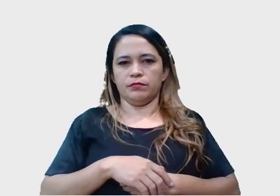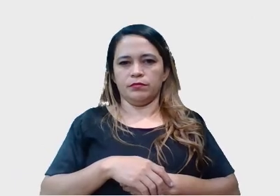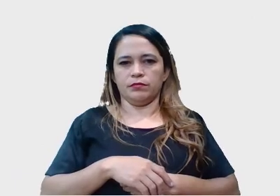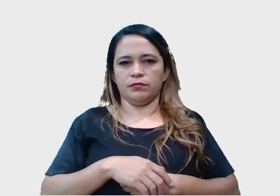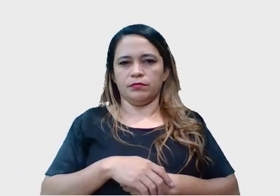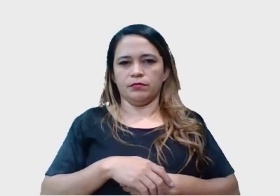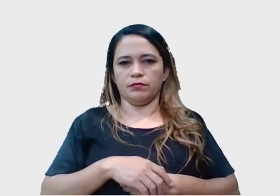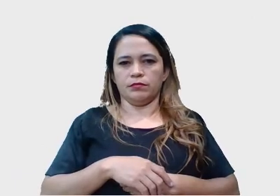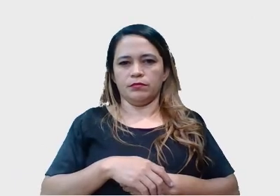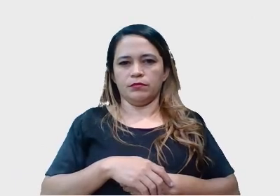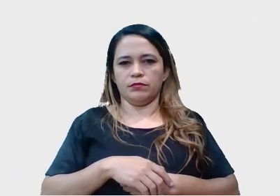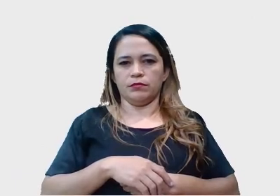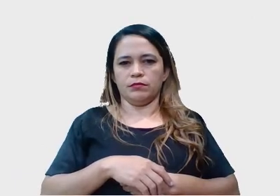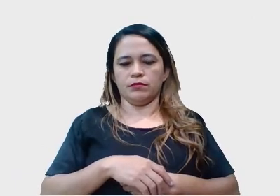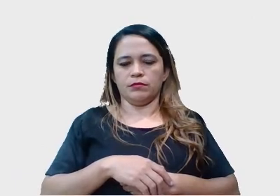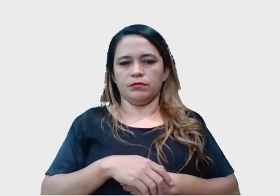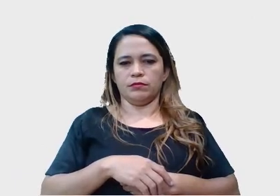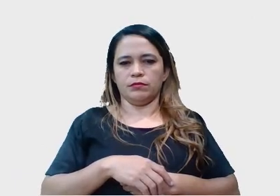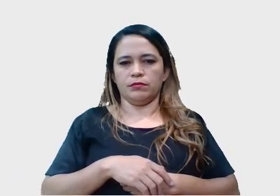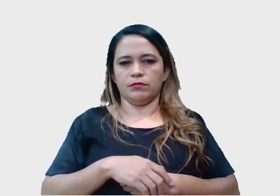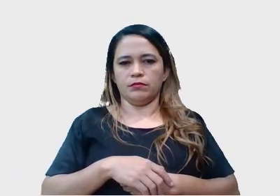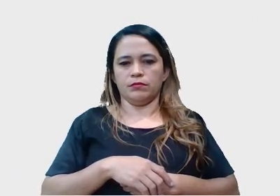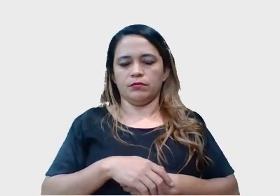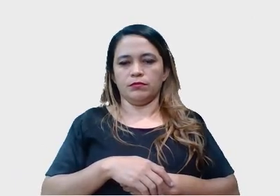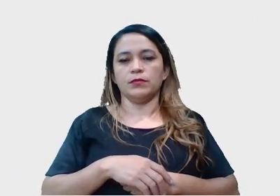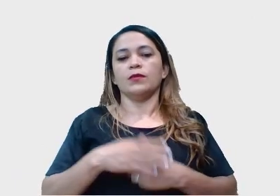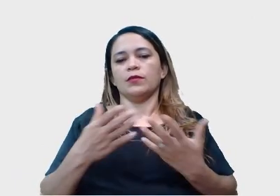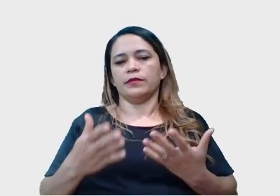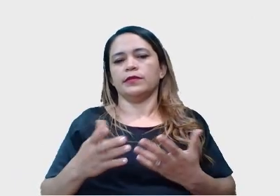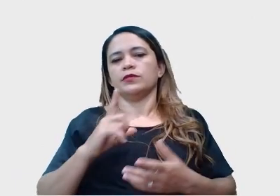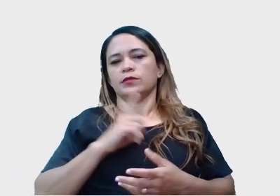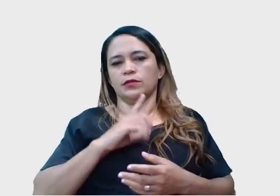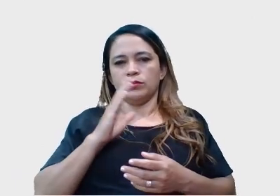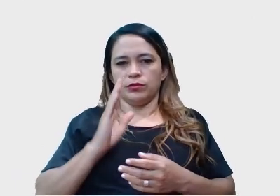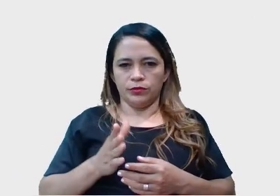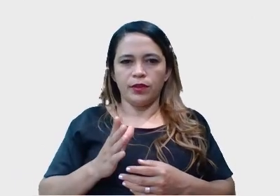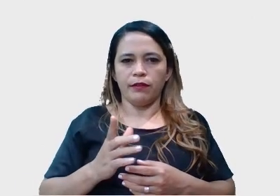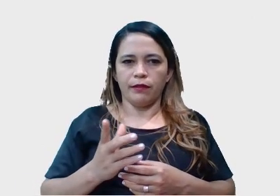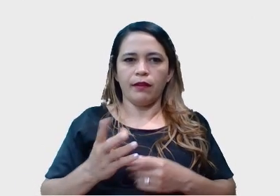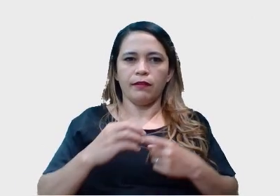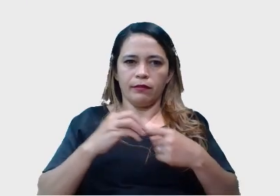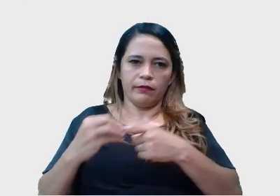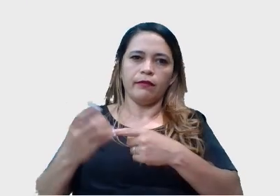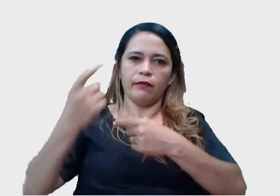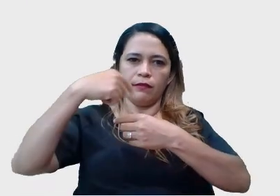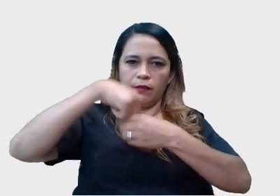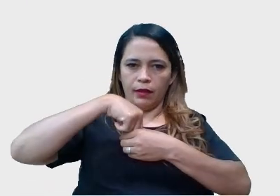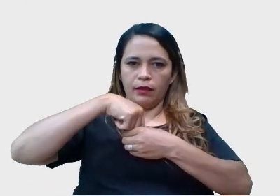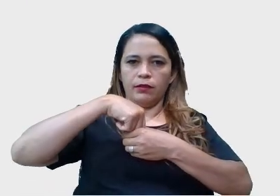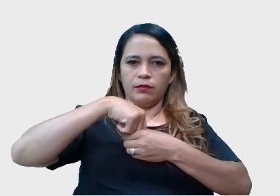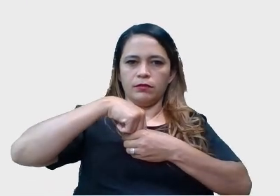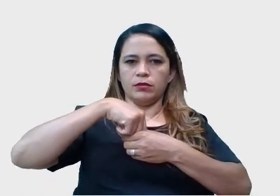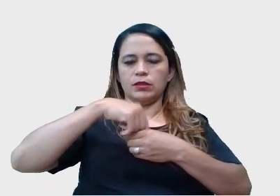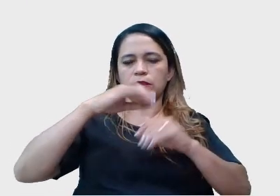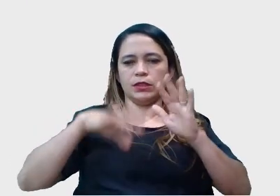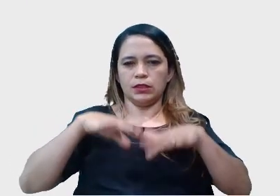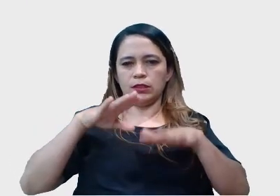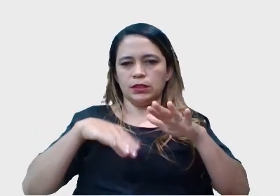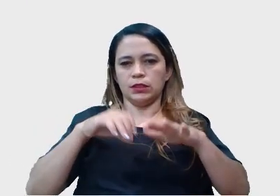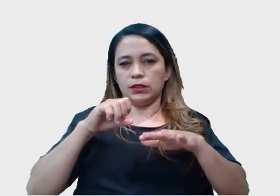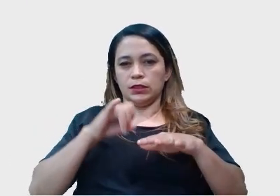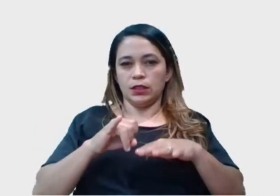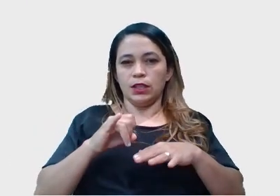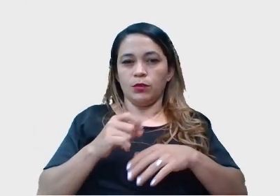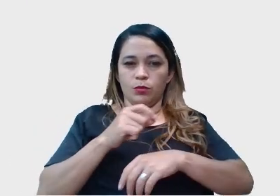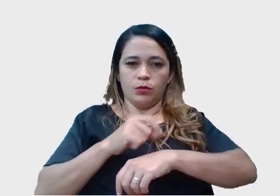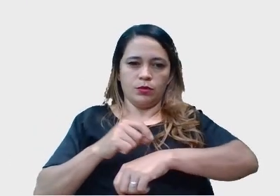ou aqui nesse órgãozinho que é o esôfago. Uma vez que a pessoa porta o protozoário, se de repente algum barbeiro